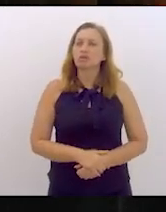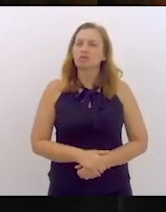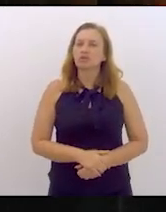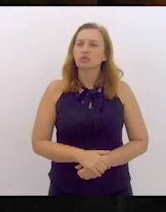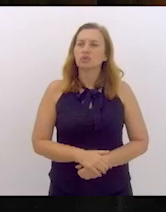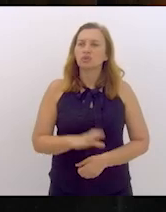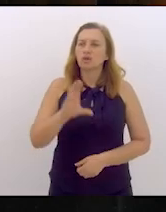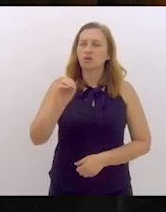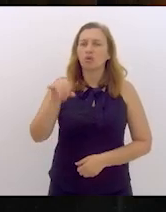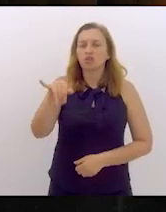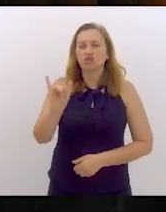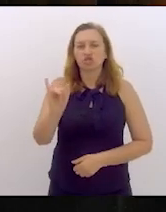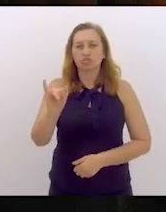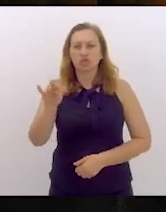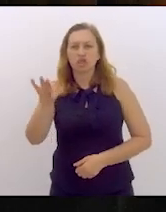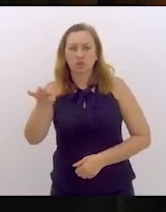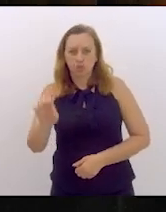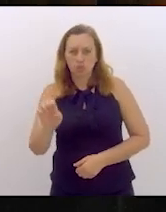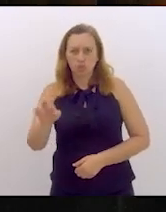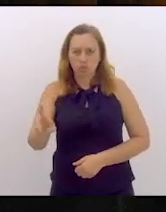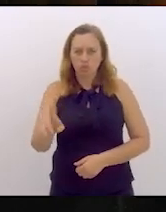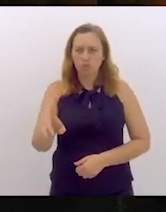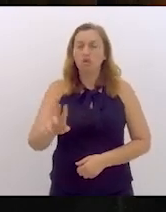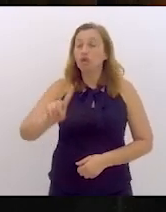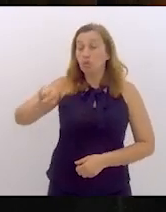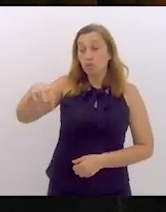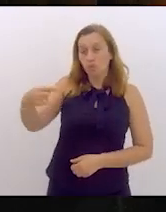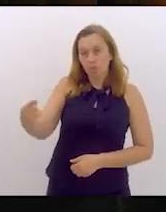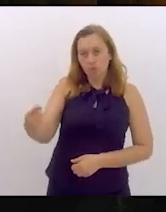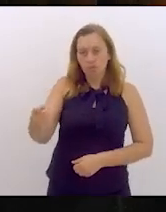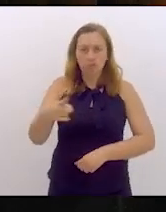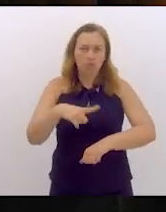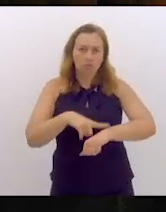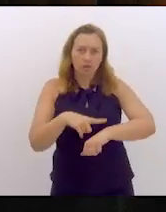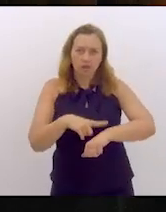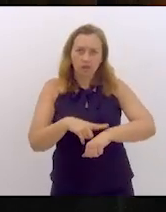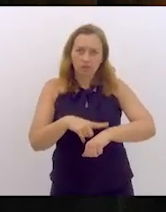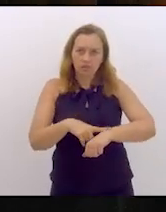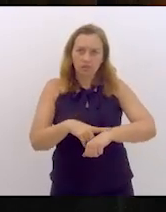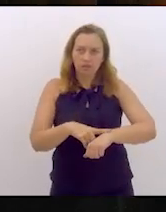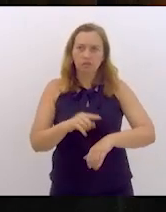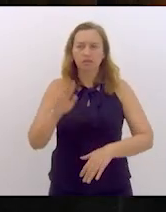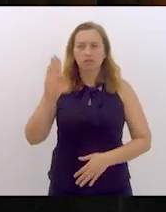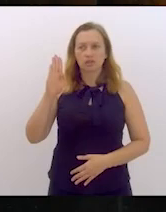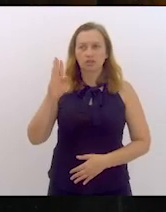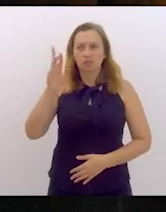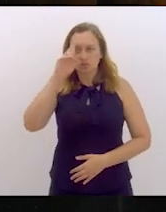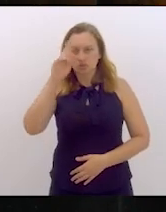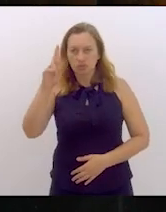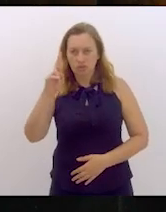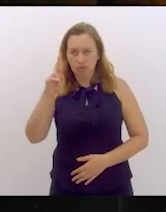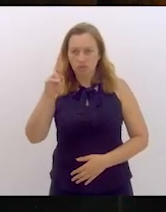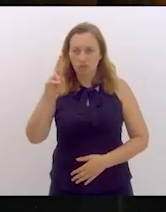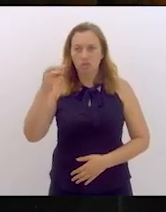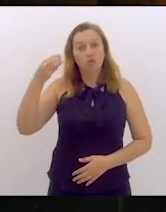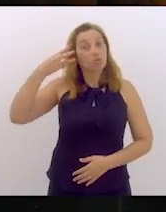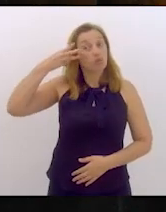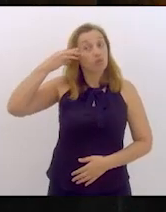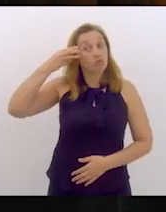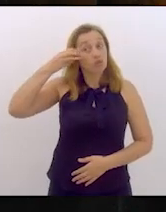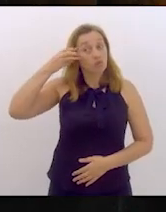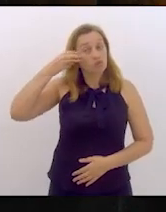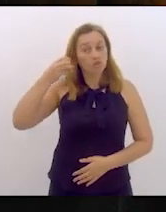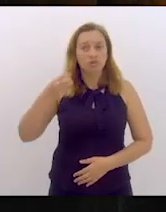Comte Bittencourt e de outro lado a candidatura do senhor Wilson hits